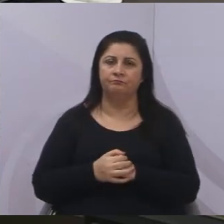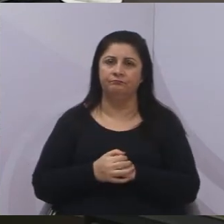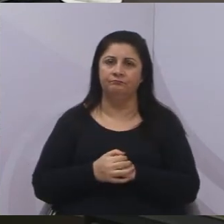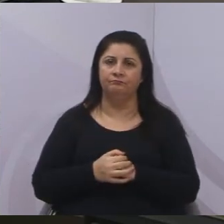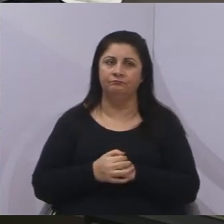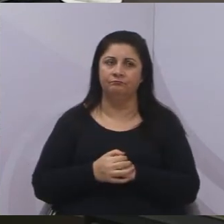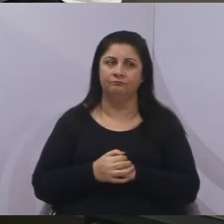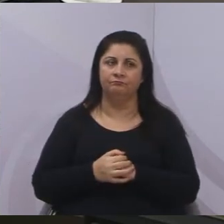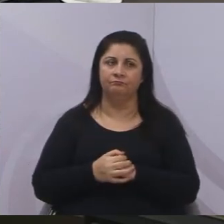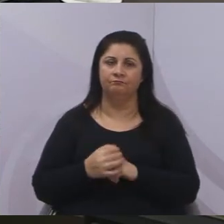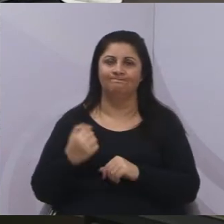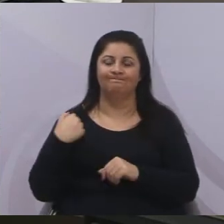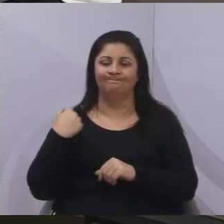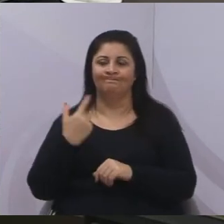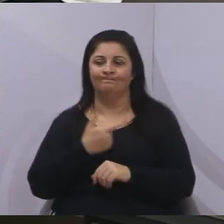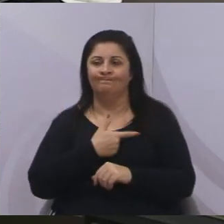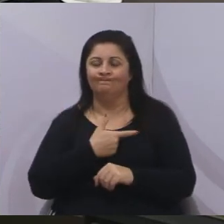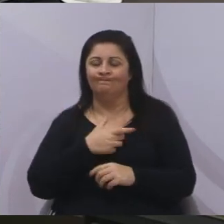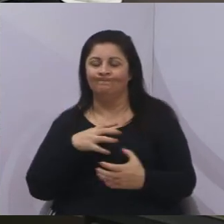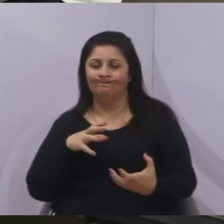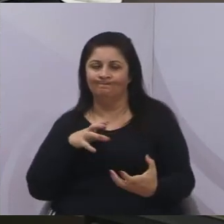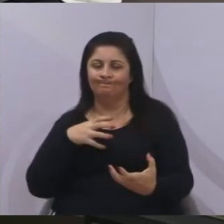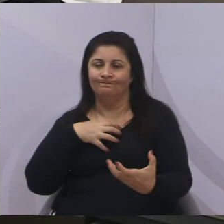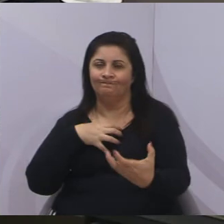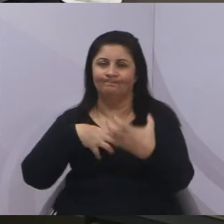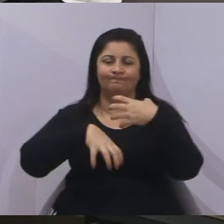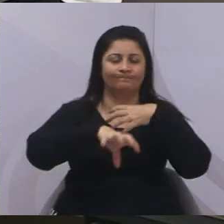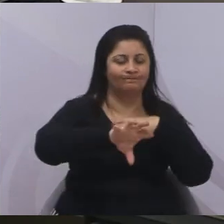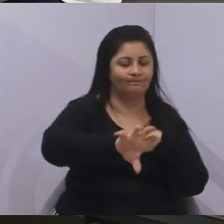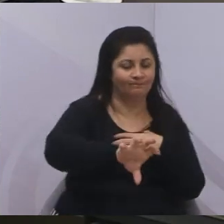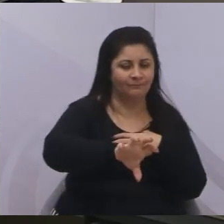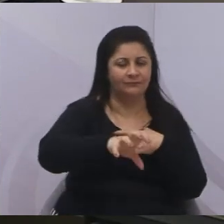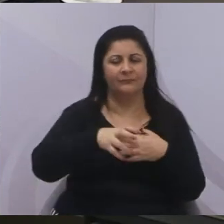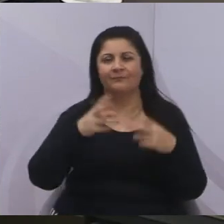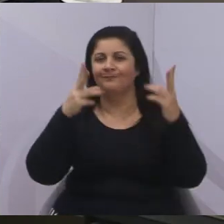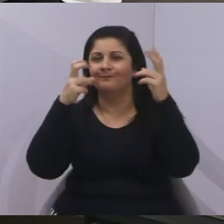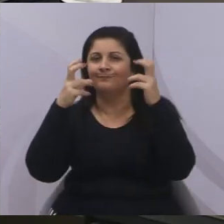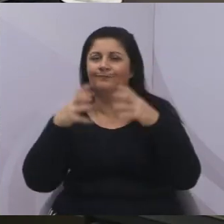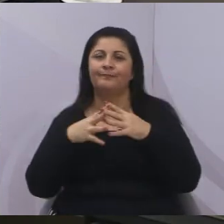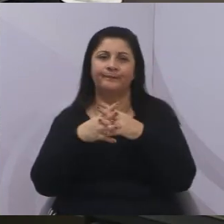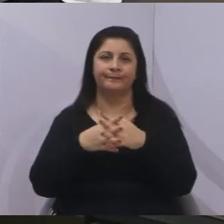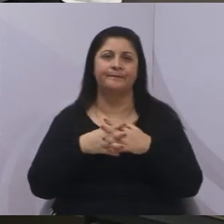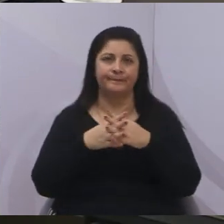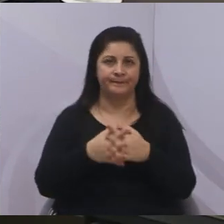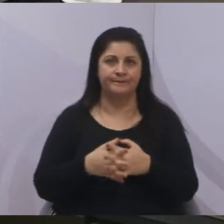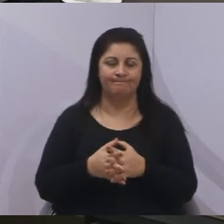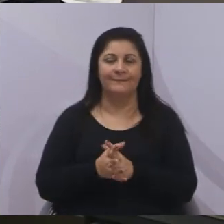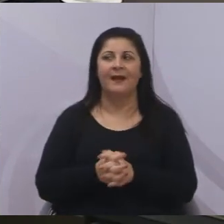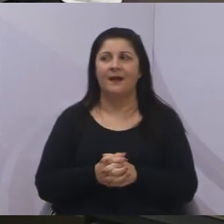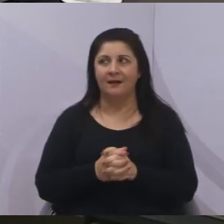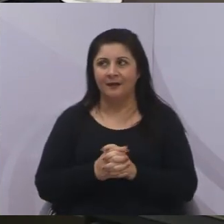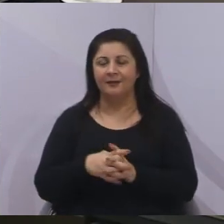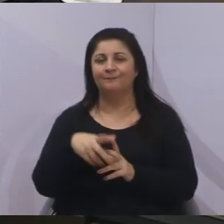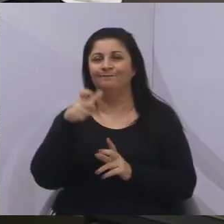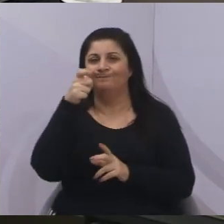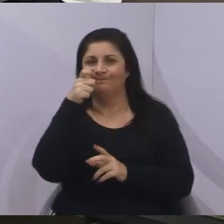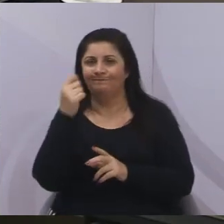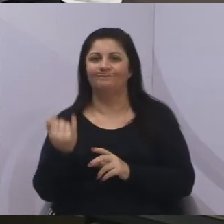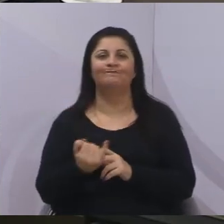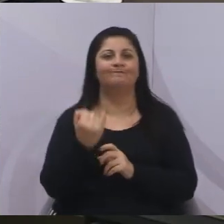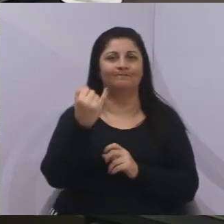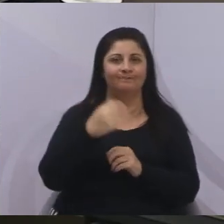gente pisa no chão das pessoas e vê as dificuldades, você dá mais valor, você